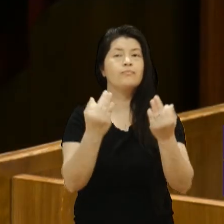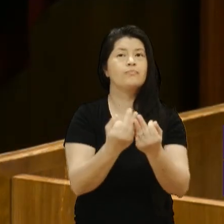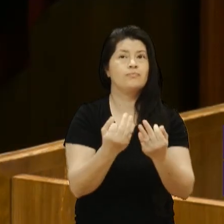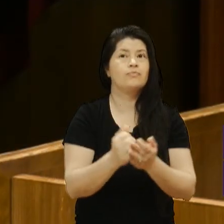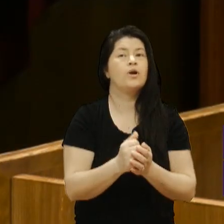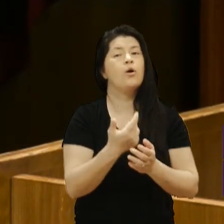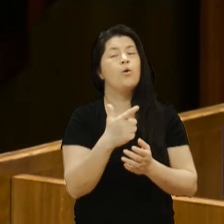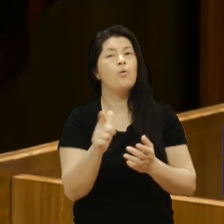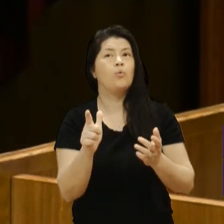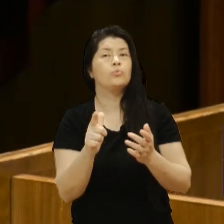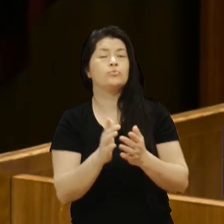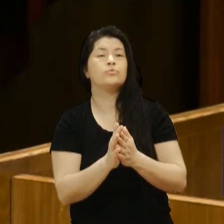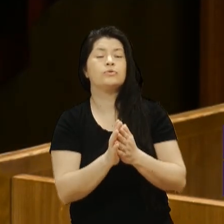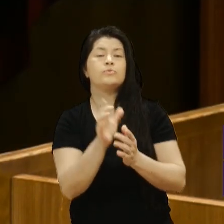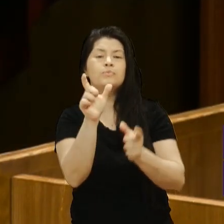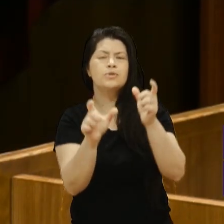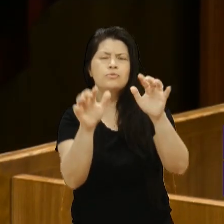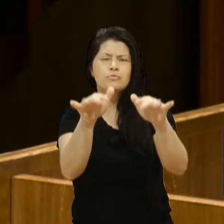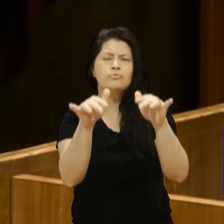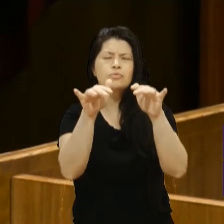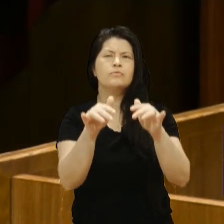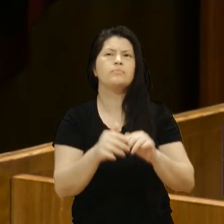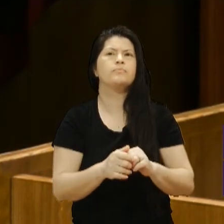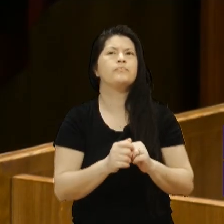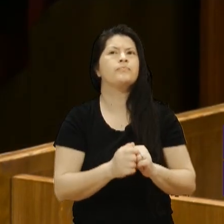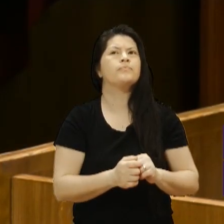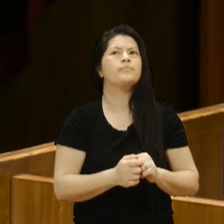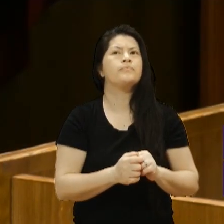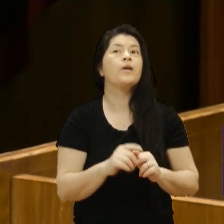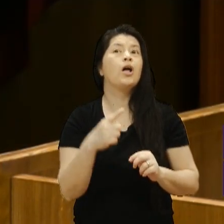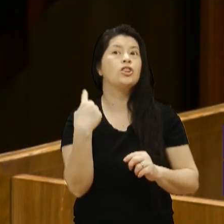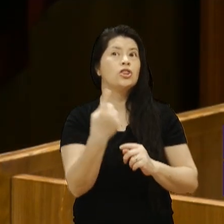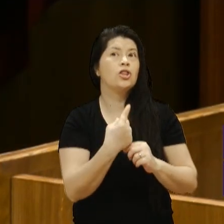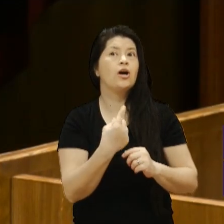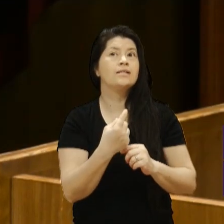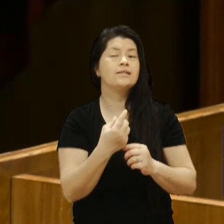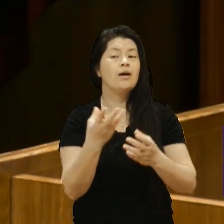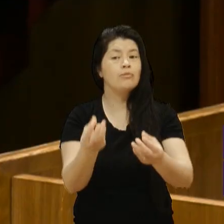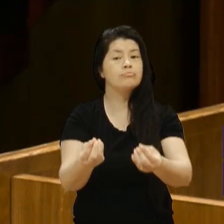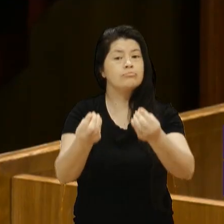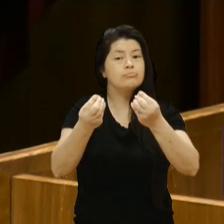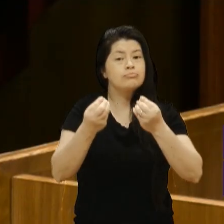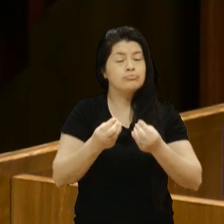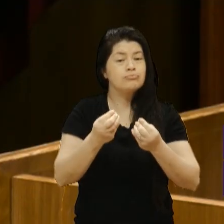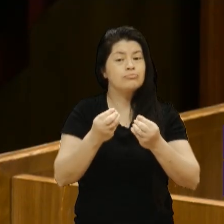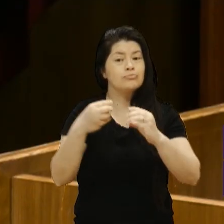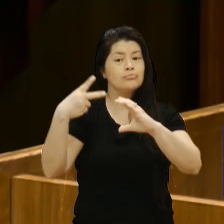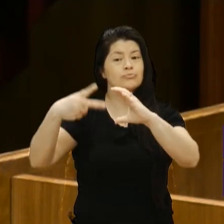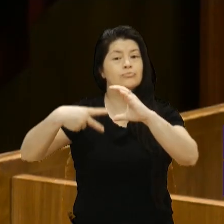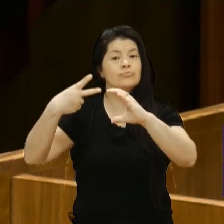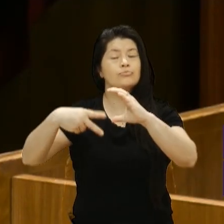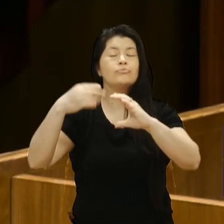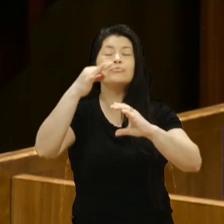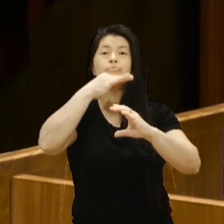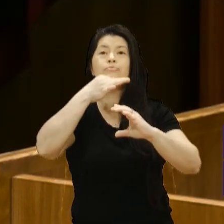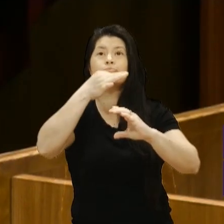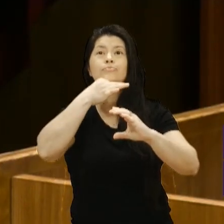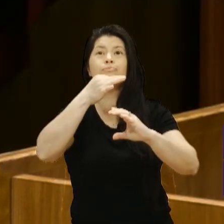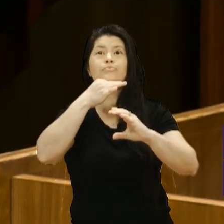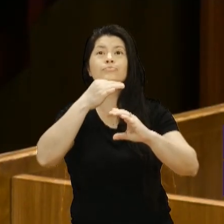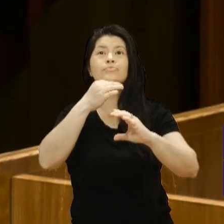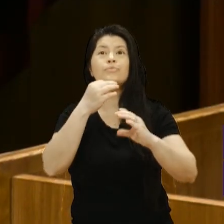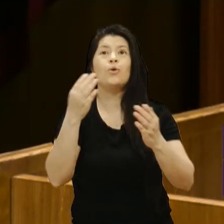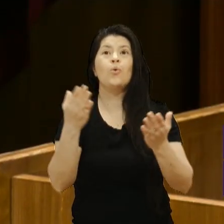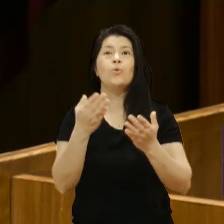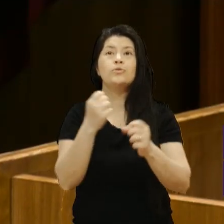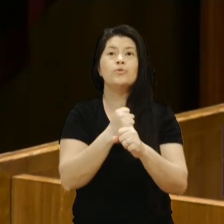as outras pessoas presentes aqui. Eu quero dizer que para nós, receber essa homenagem da Câmara de Vereadores de Caxias do Sul, no ano em